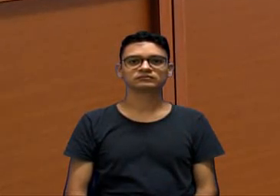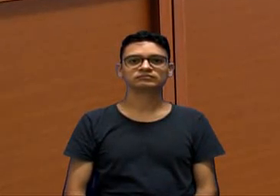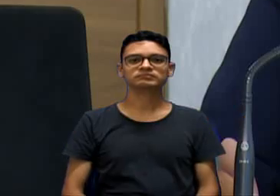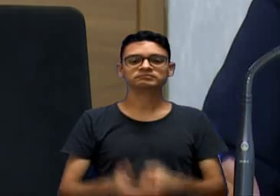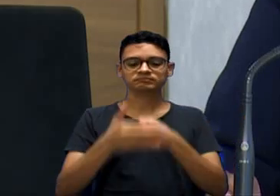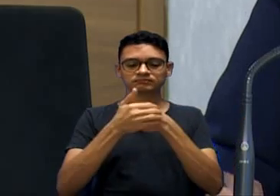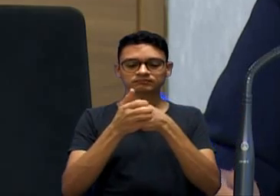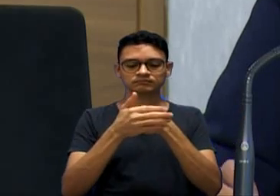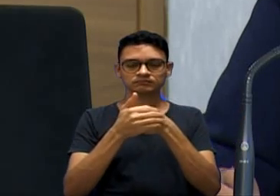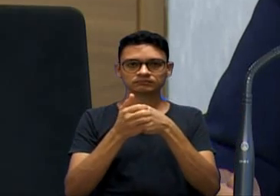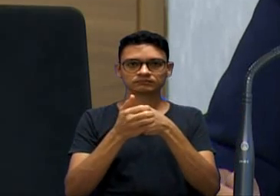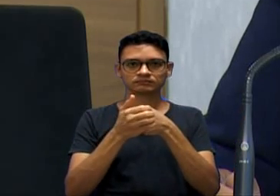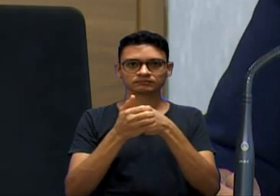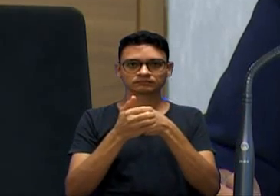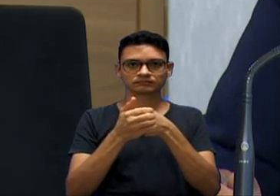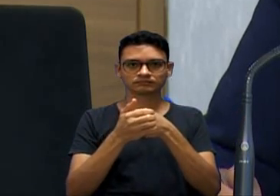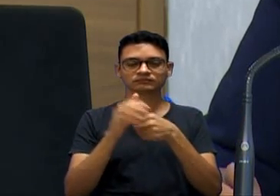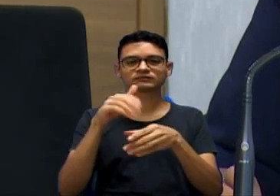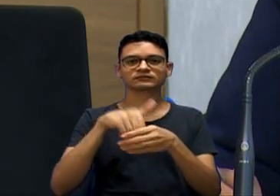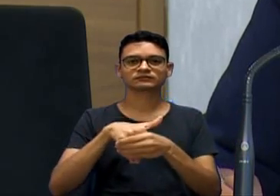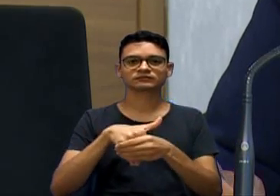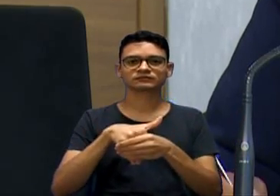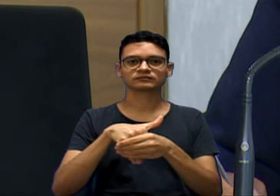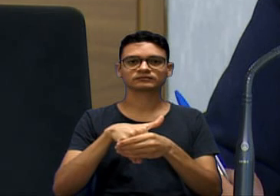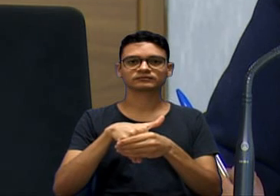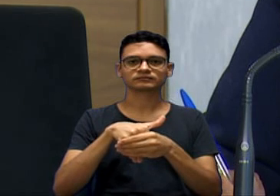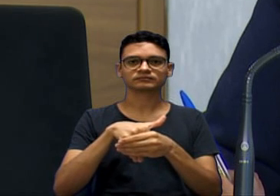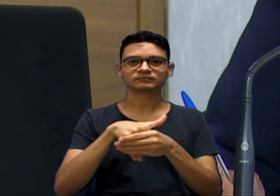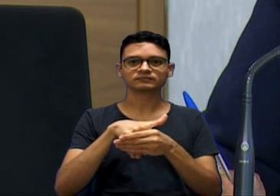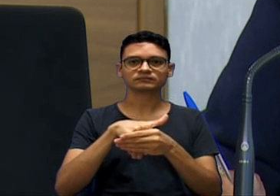Rodrigo do Treviso, o voto, por favor.